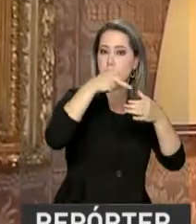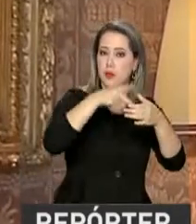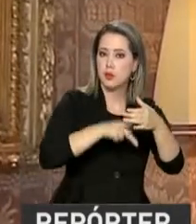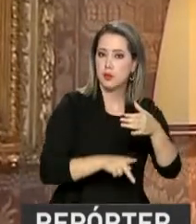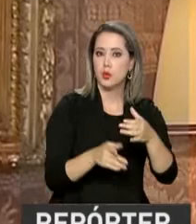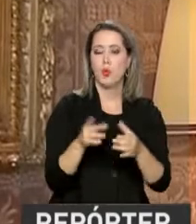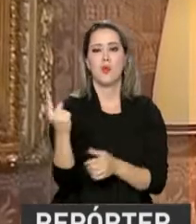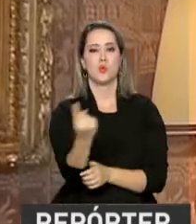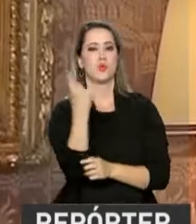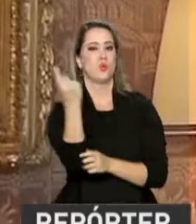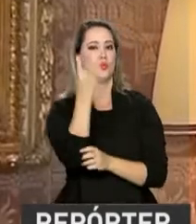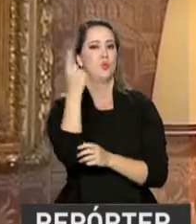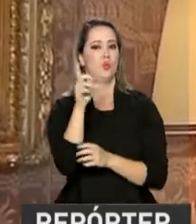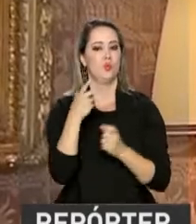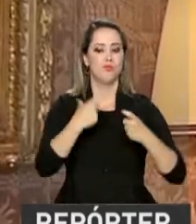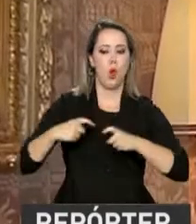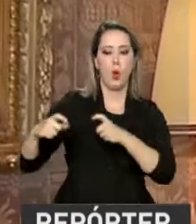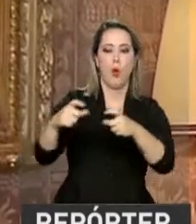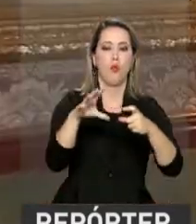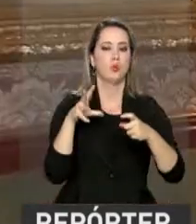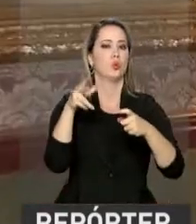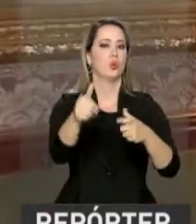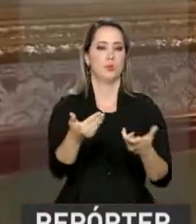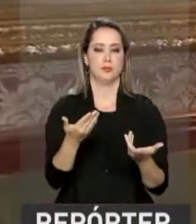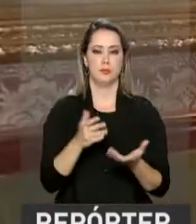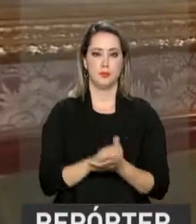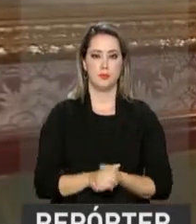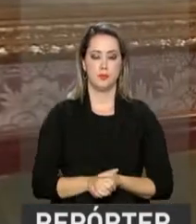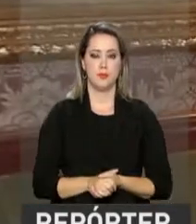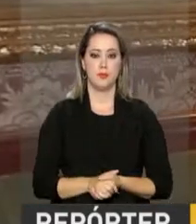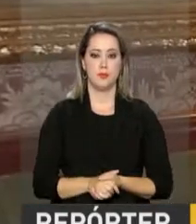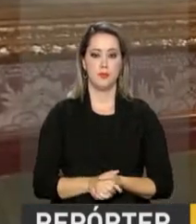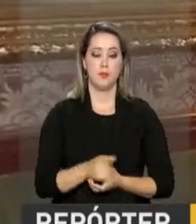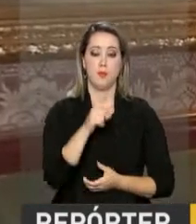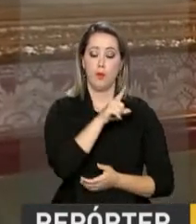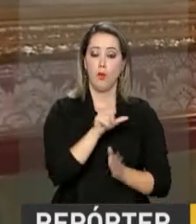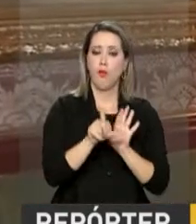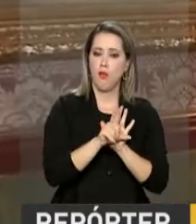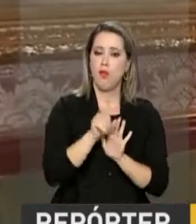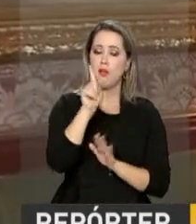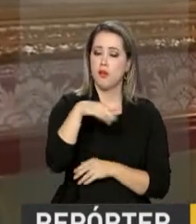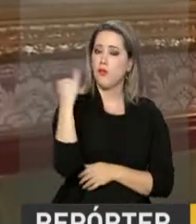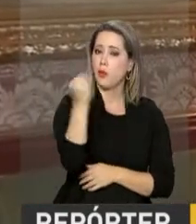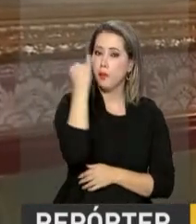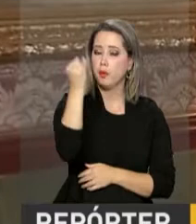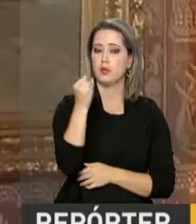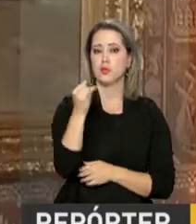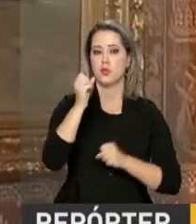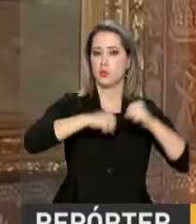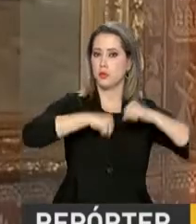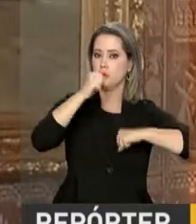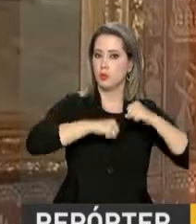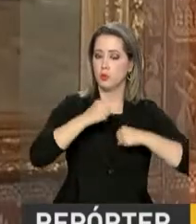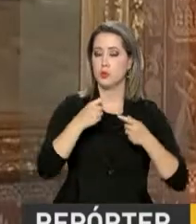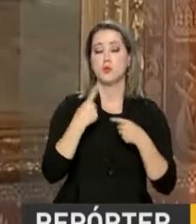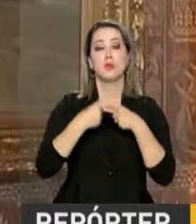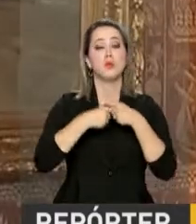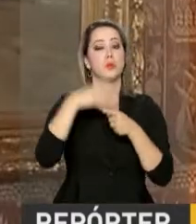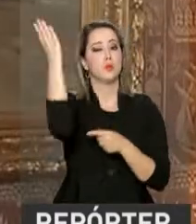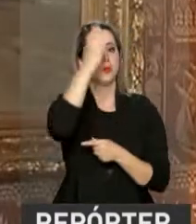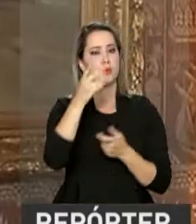de explorar todos os campos do pré-sal ou medida muito importante é importante se o pai dos três projetos e demais